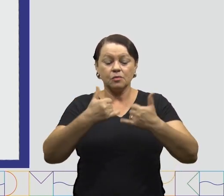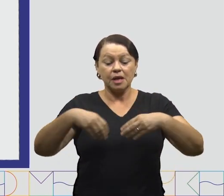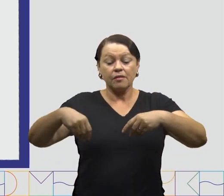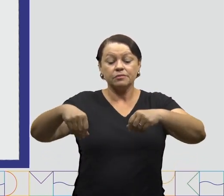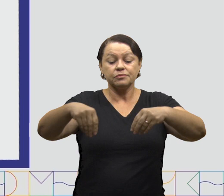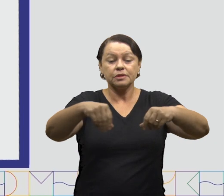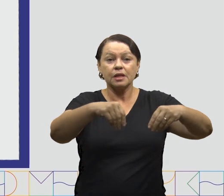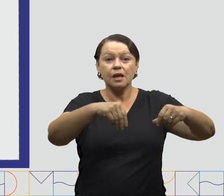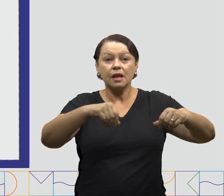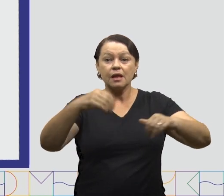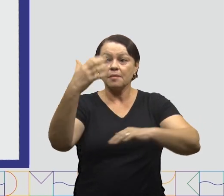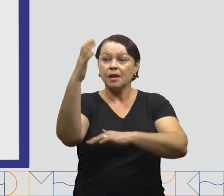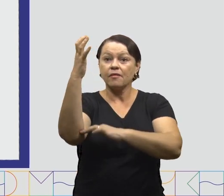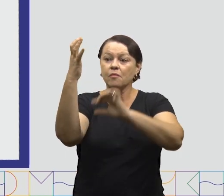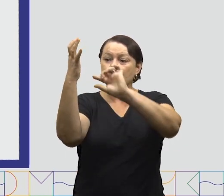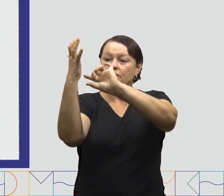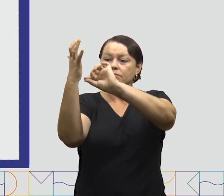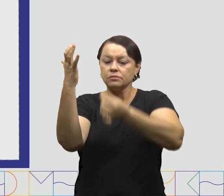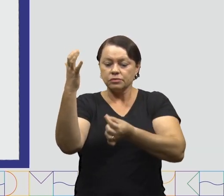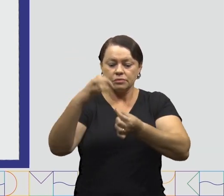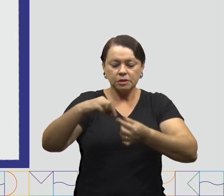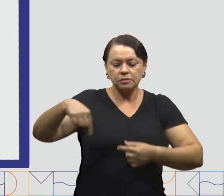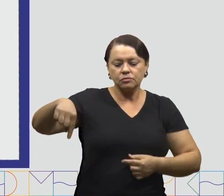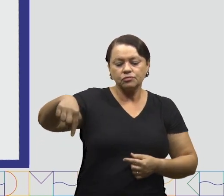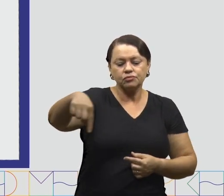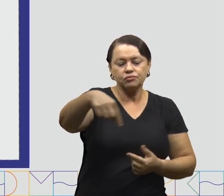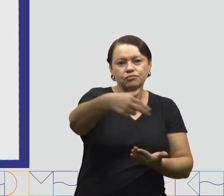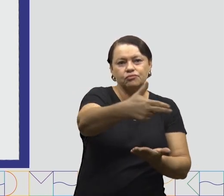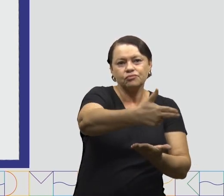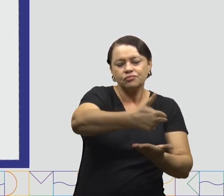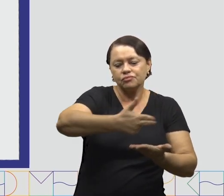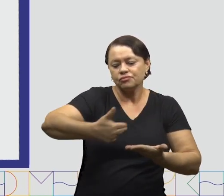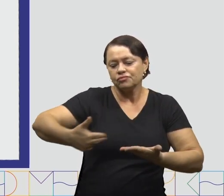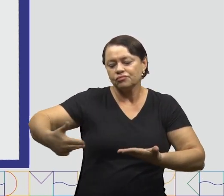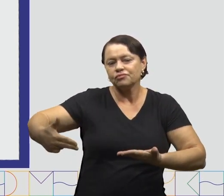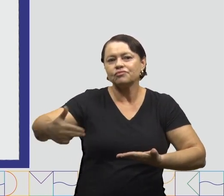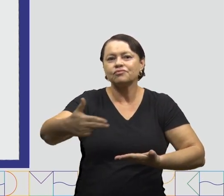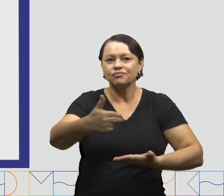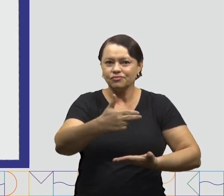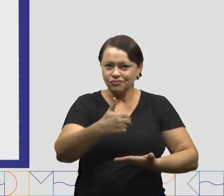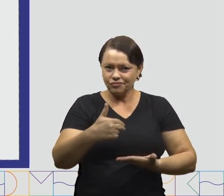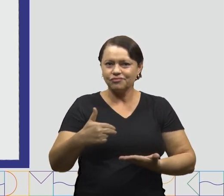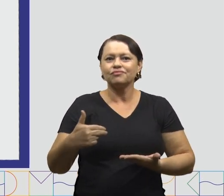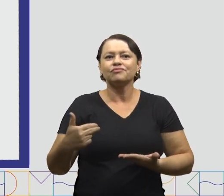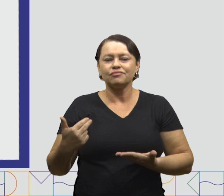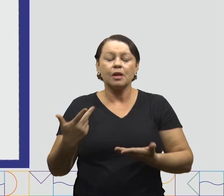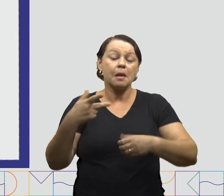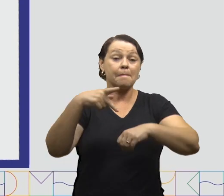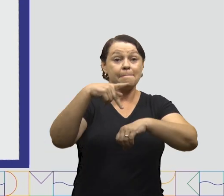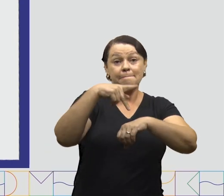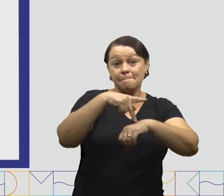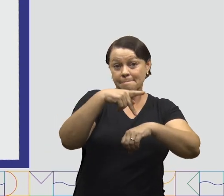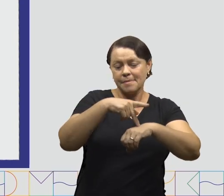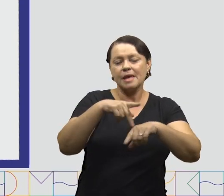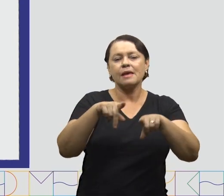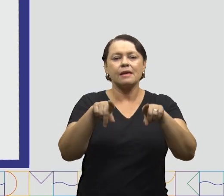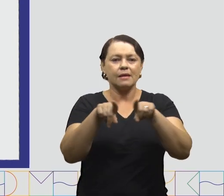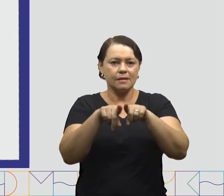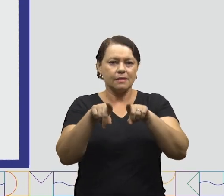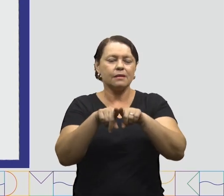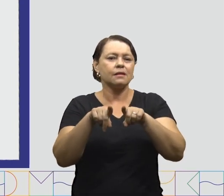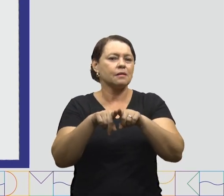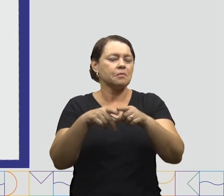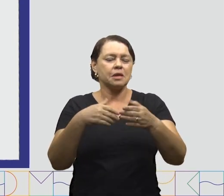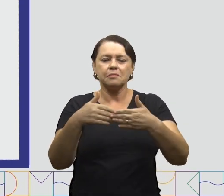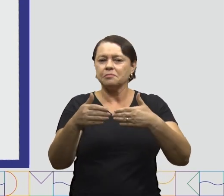um campo de areia e nós desenhamos a amarelinha com um pedaço de graveto. Nós também precisamos de marcadores, pedras,